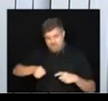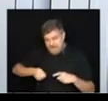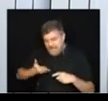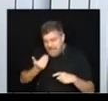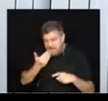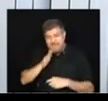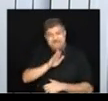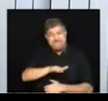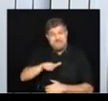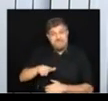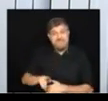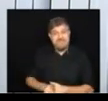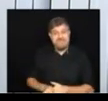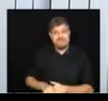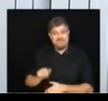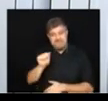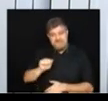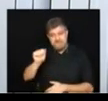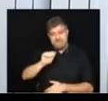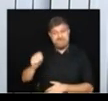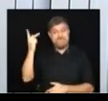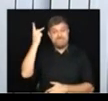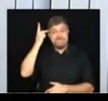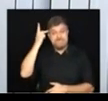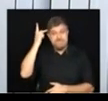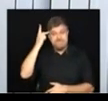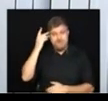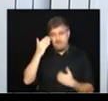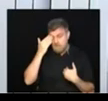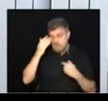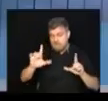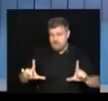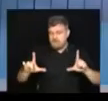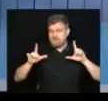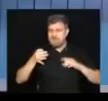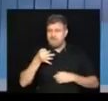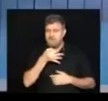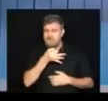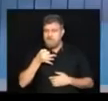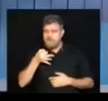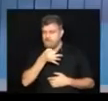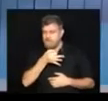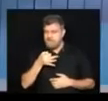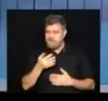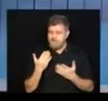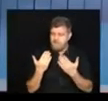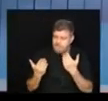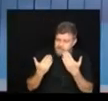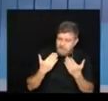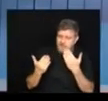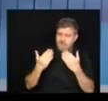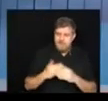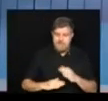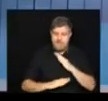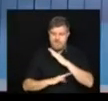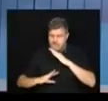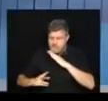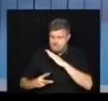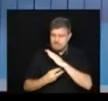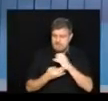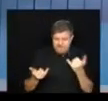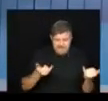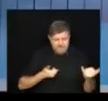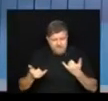Pediatria de São Paulo, muito obrigado pela disponibilidade do seu tempo aqui com o programa Câmara Total.